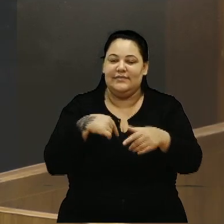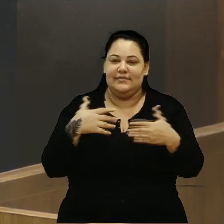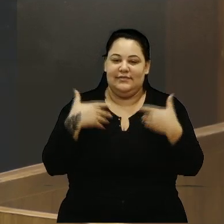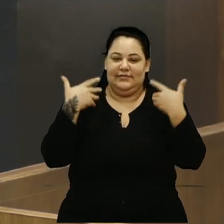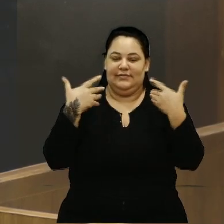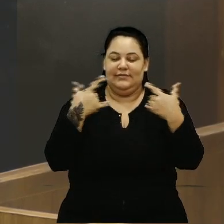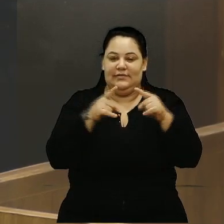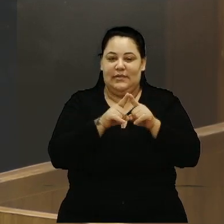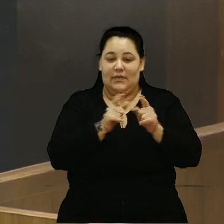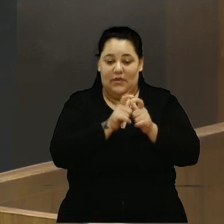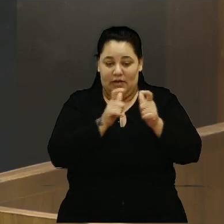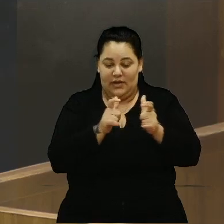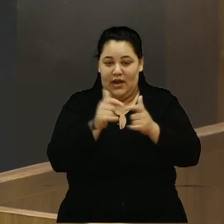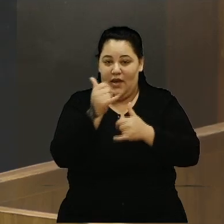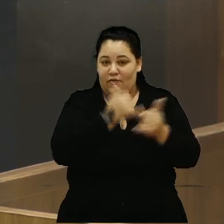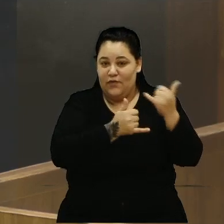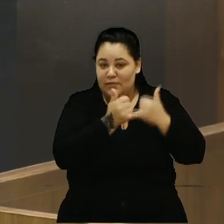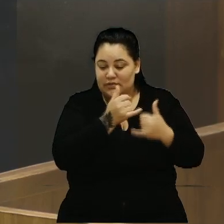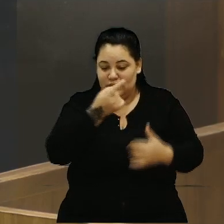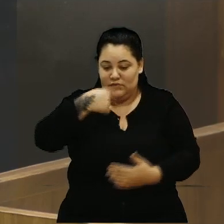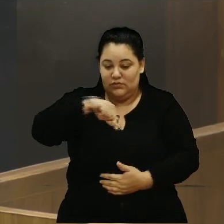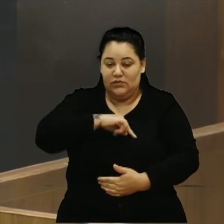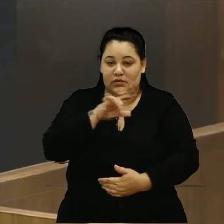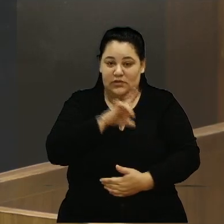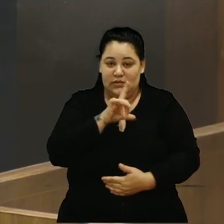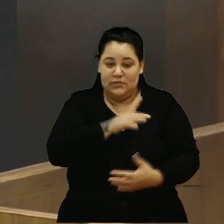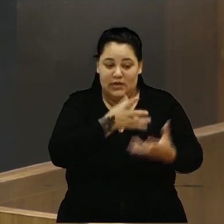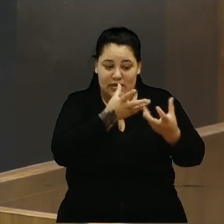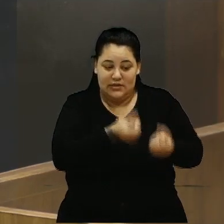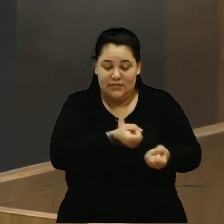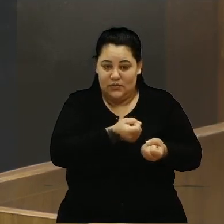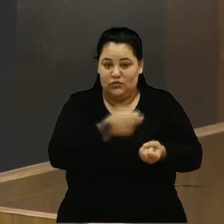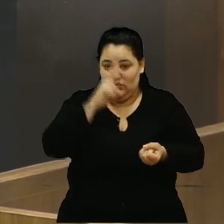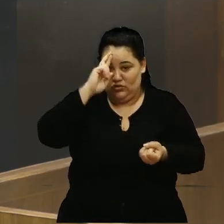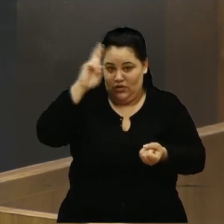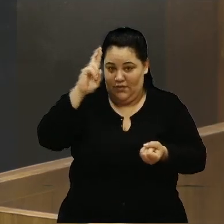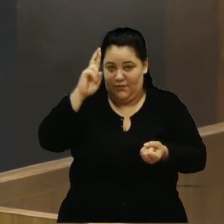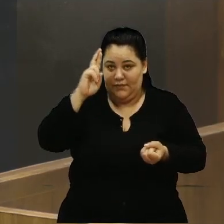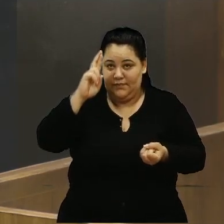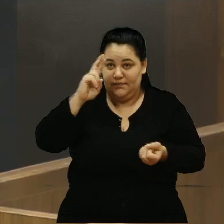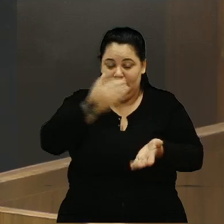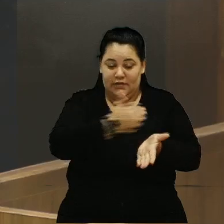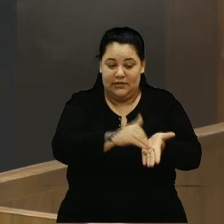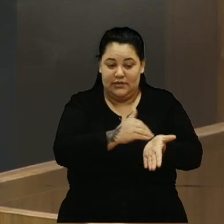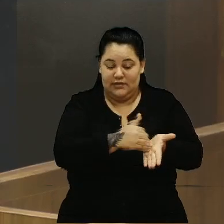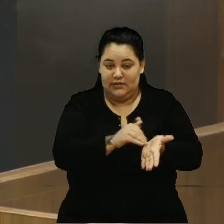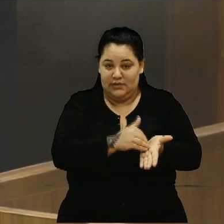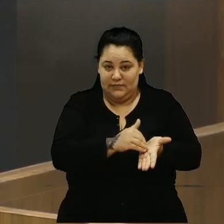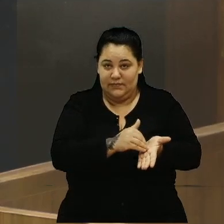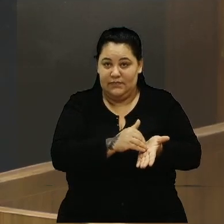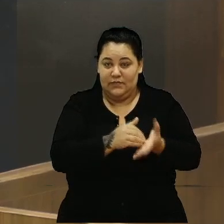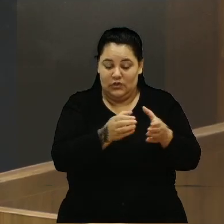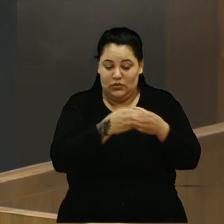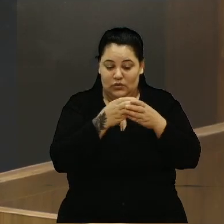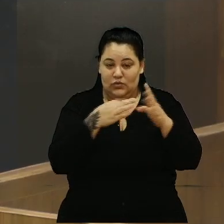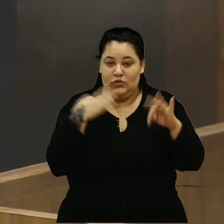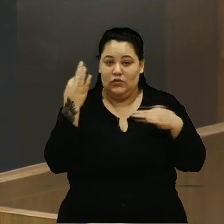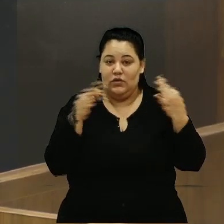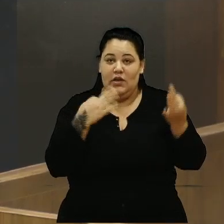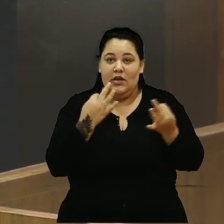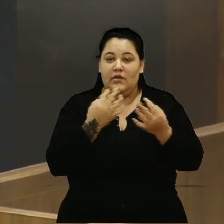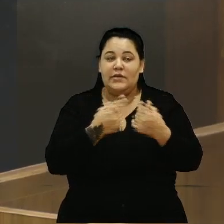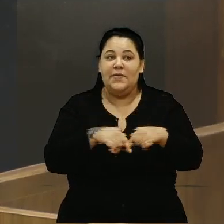maioria, pela informação que a gente recebeu do diretor da Secretaria do Turismo,